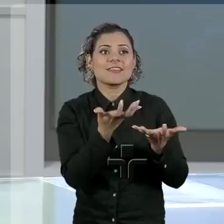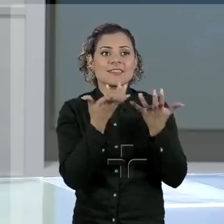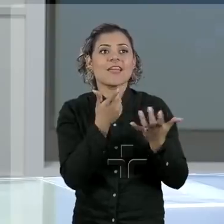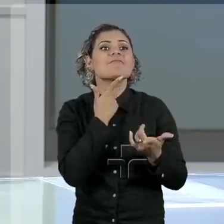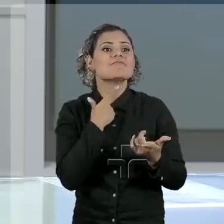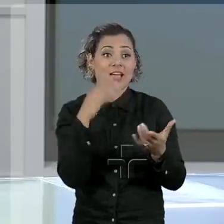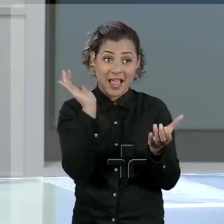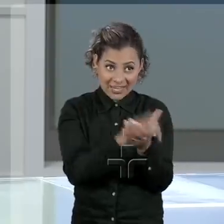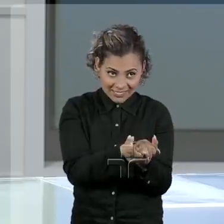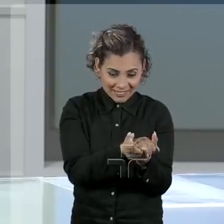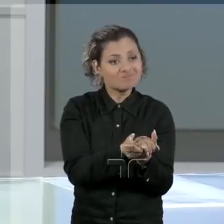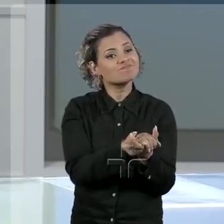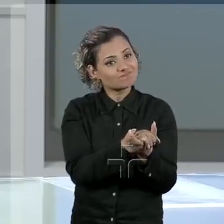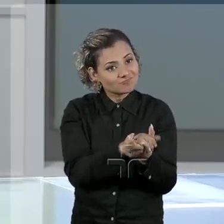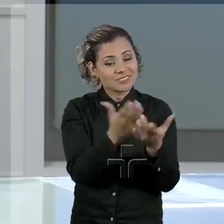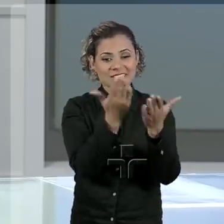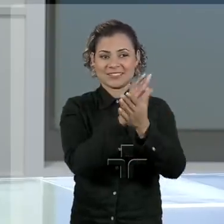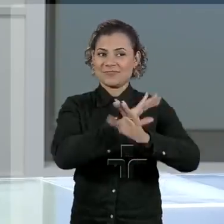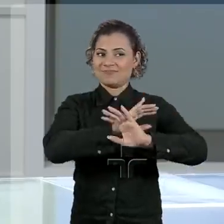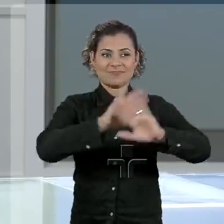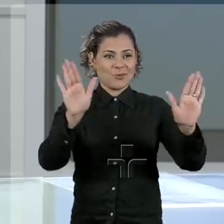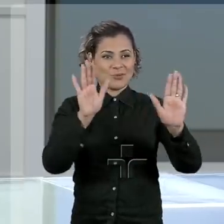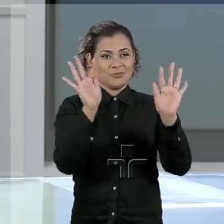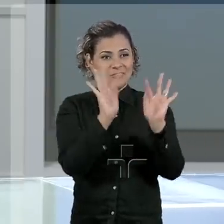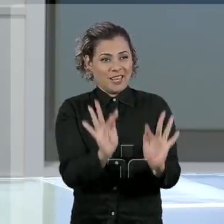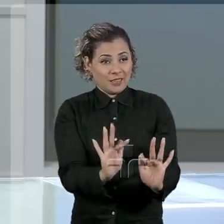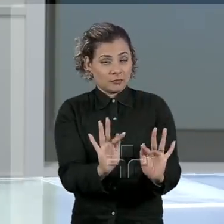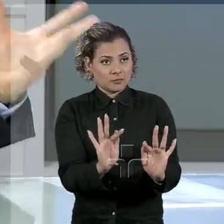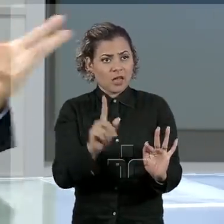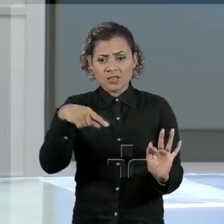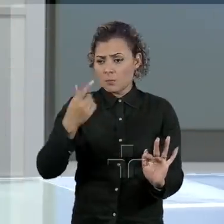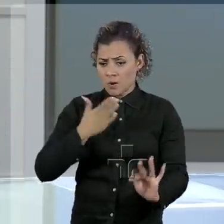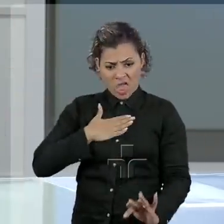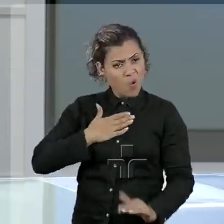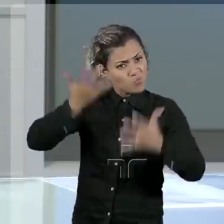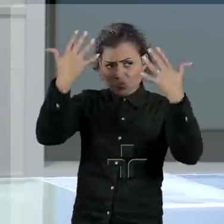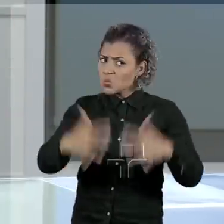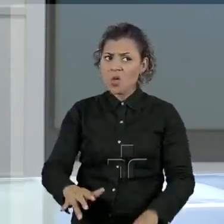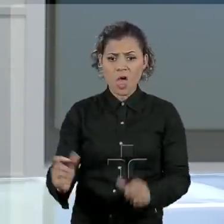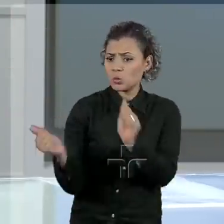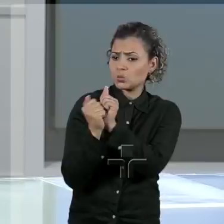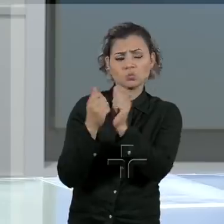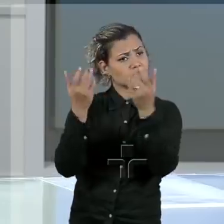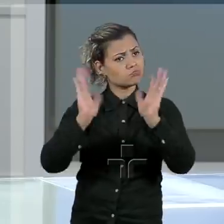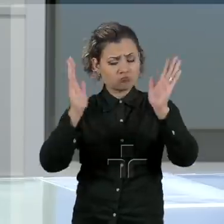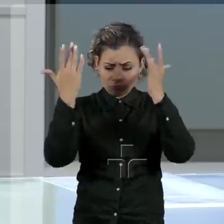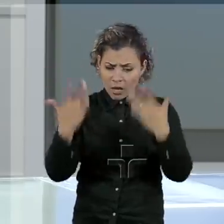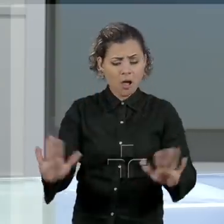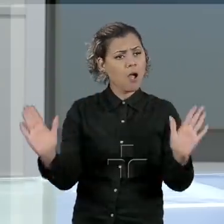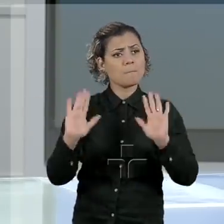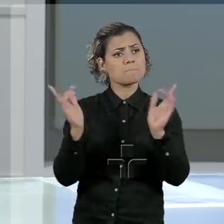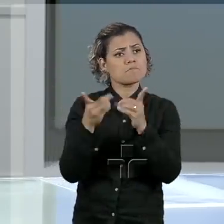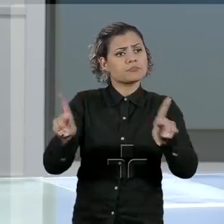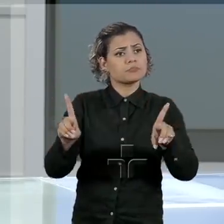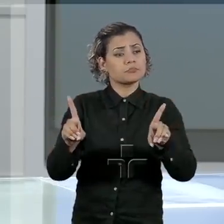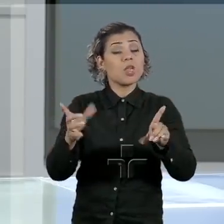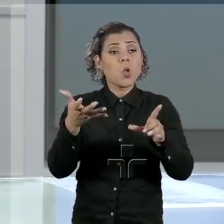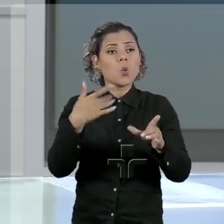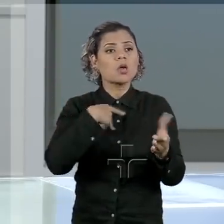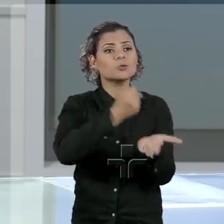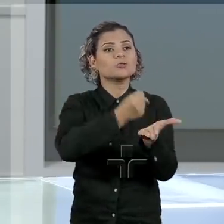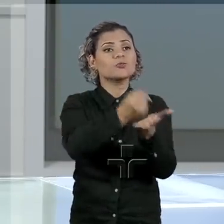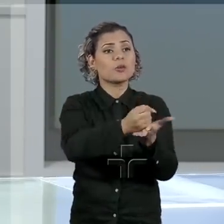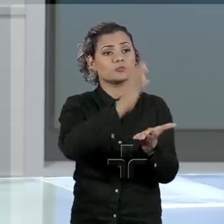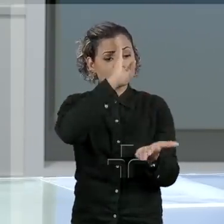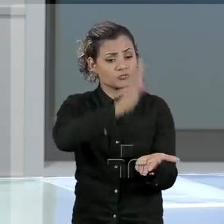Aí se casaram. Bom, agora, um deles diz, olha, eu não quero mais ficar junto com você. Então eu quero fazer o divórcio. Vai lá no